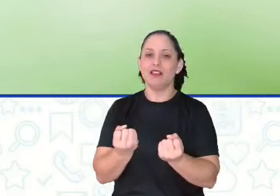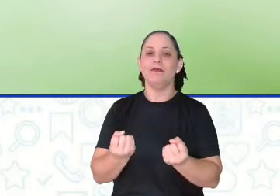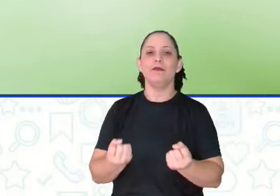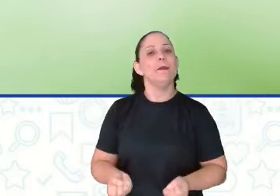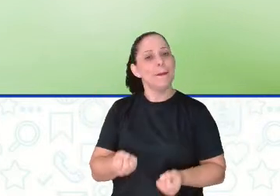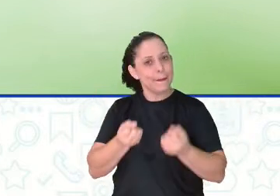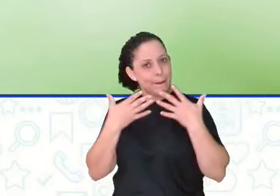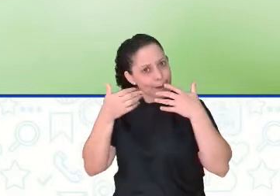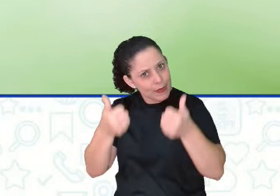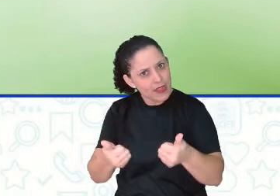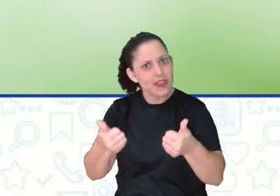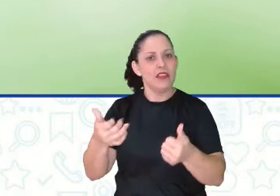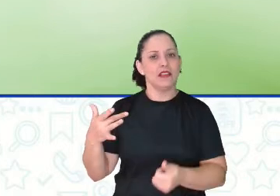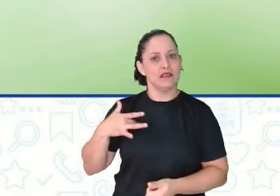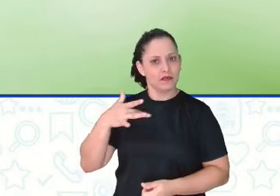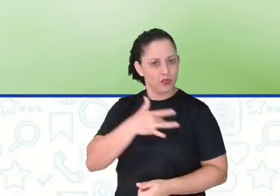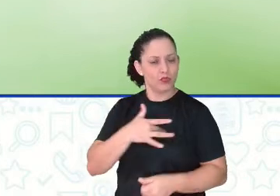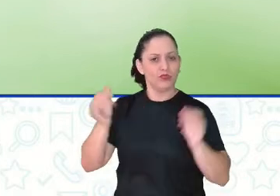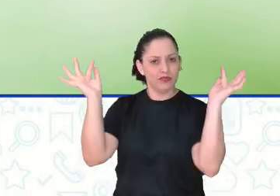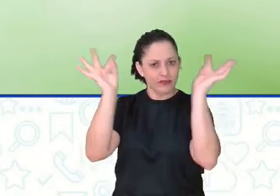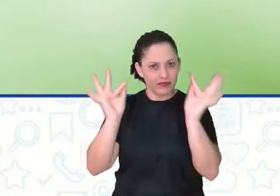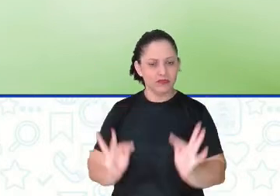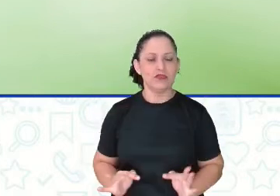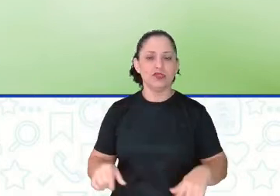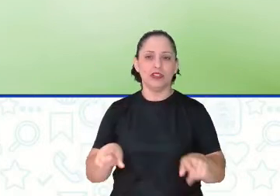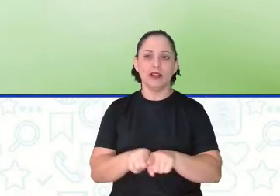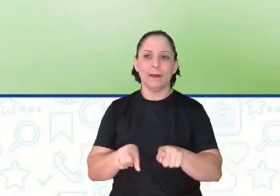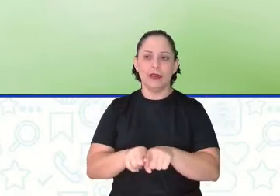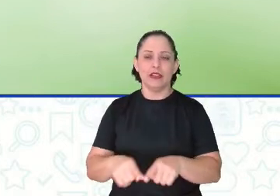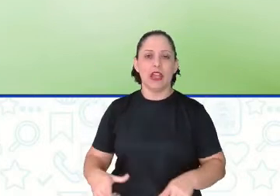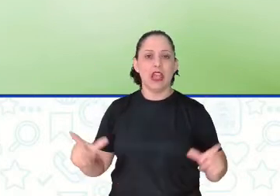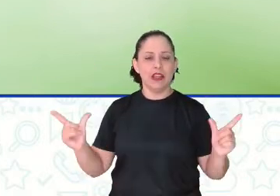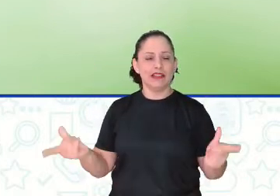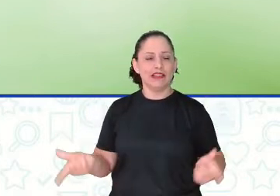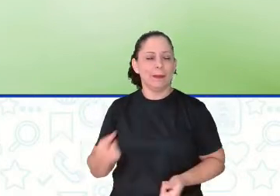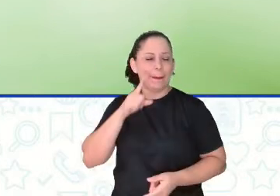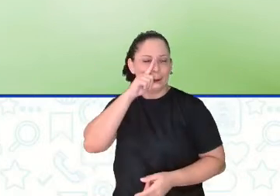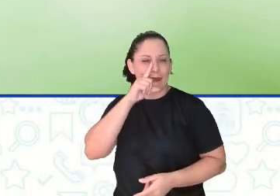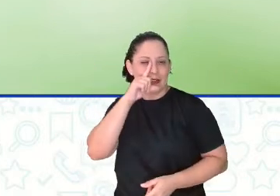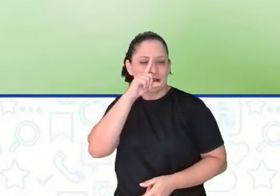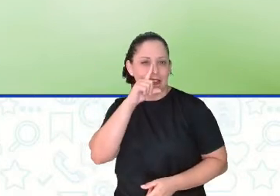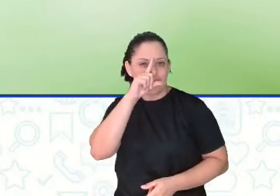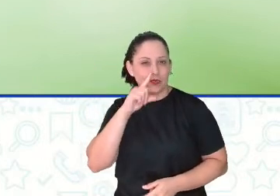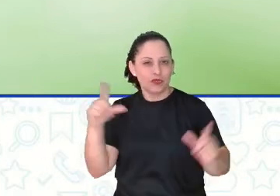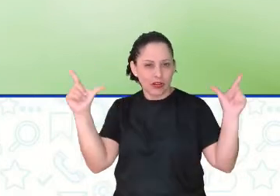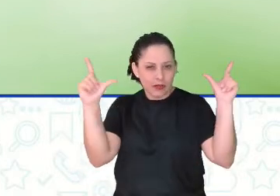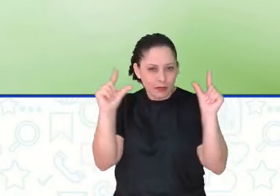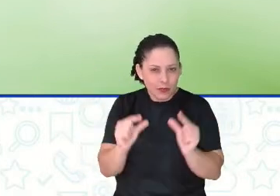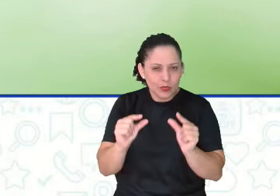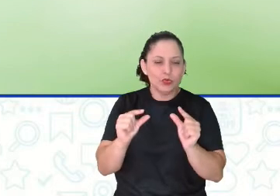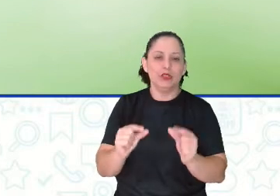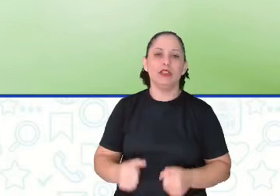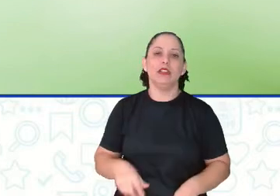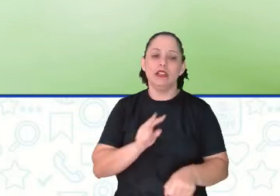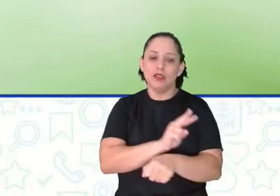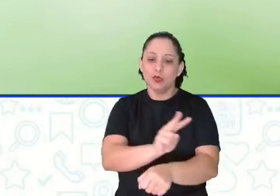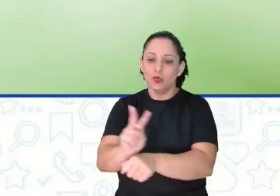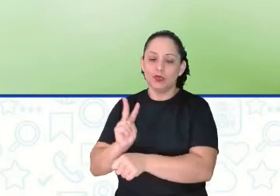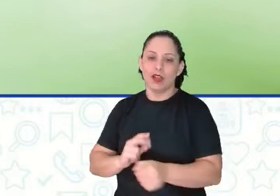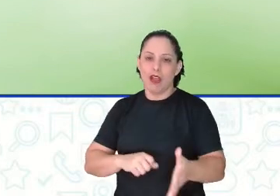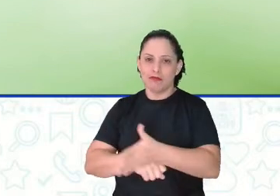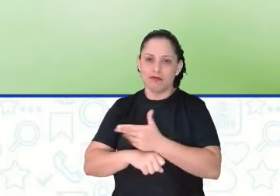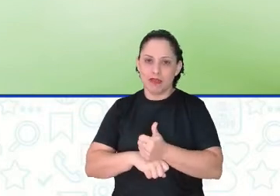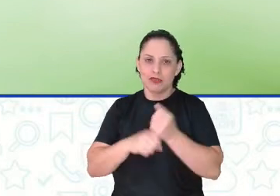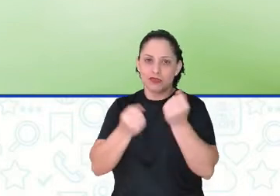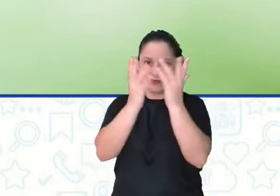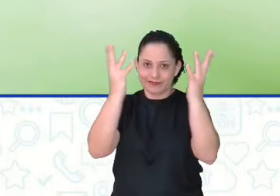né? Centrada em reduzir riscos ambientais e conservar o meio natural. Seriam essas ações